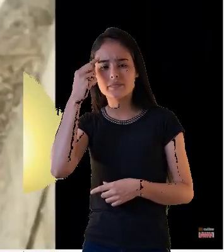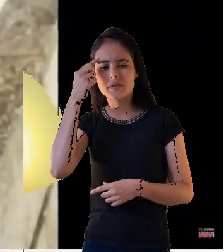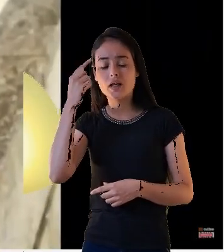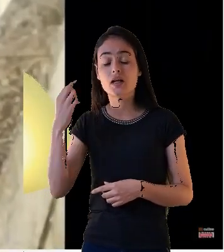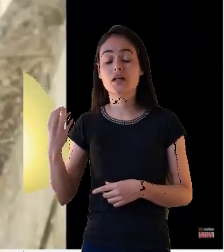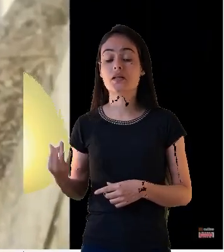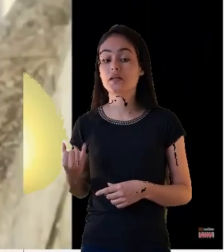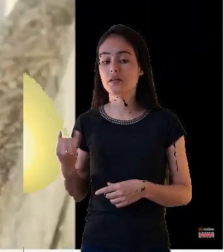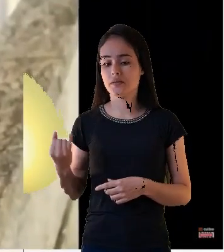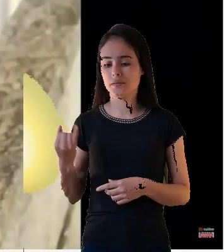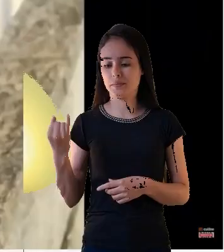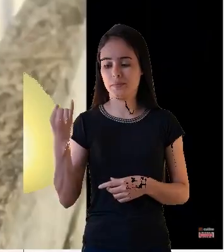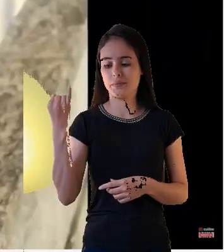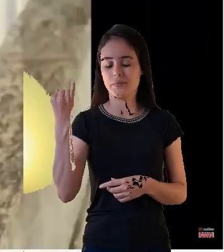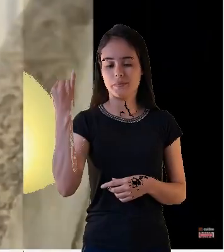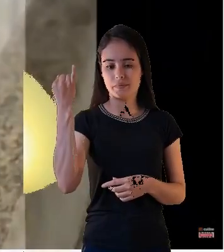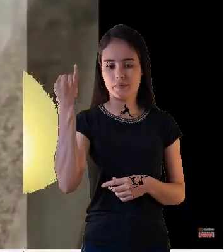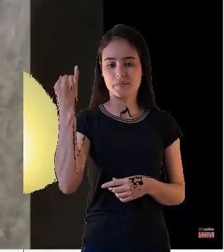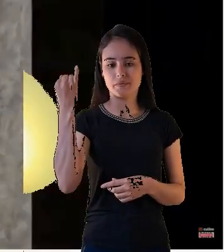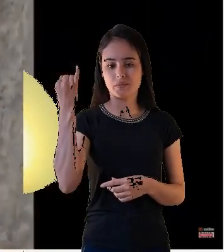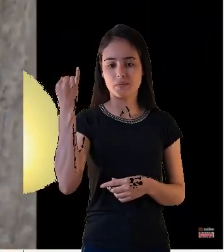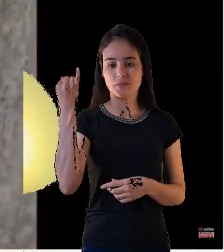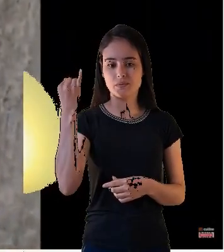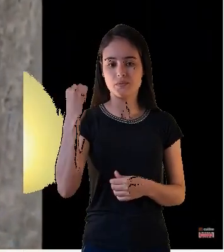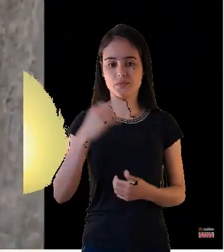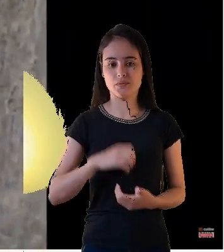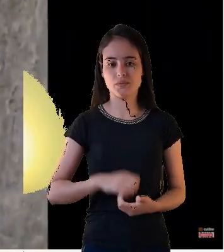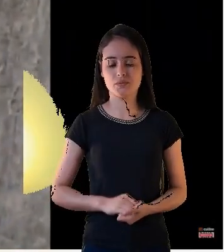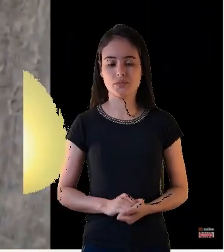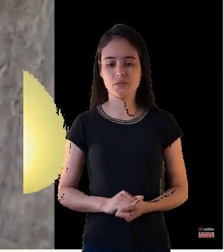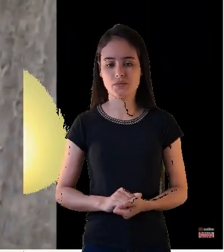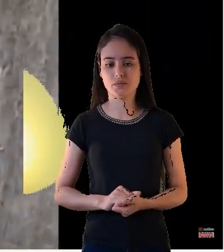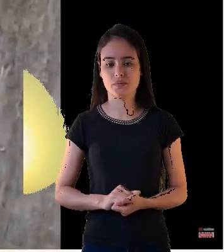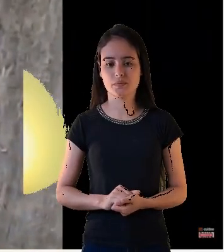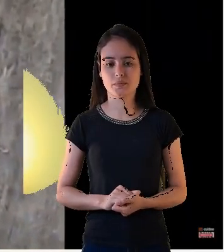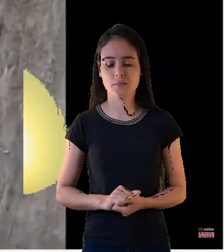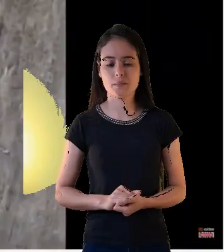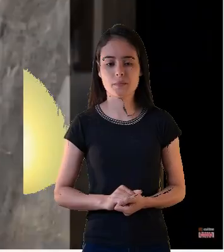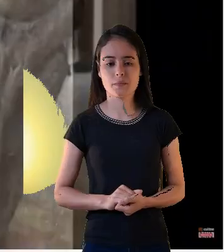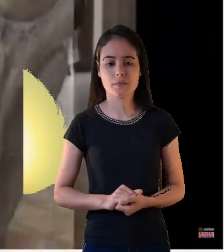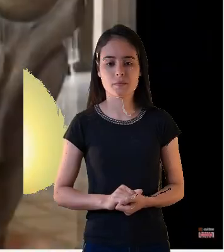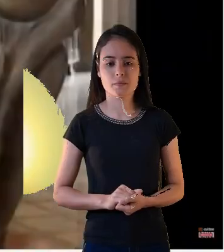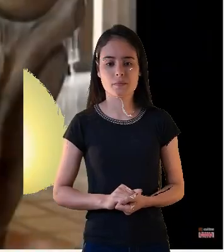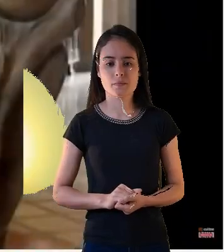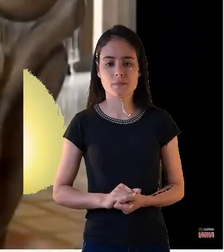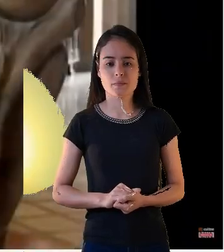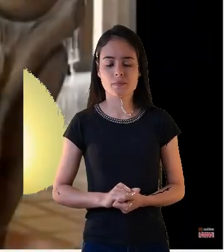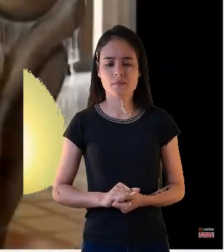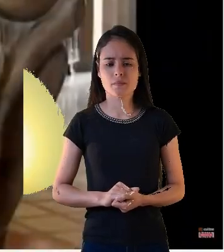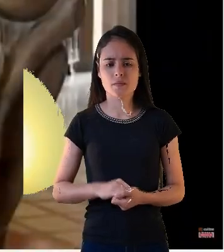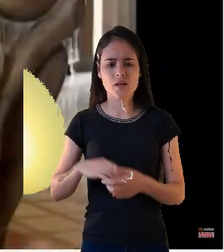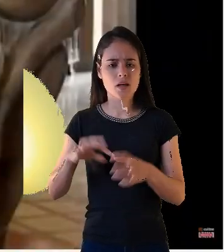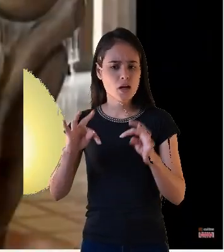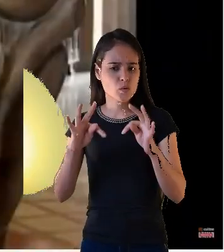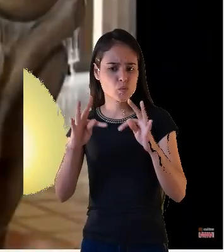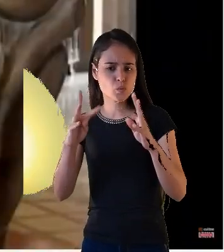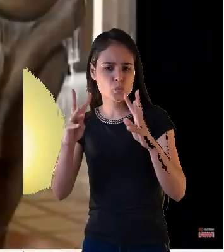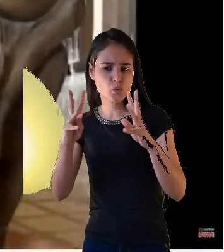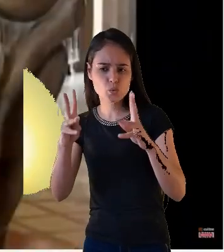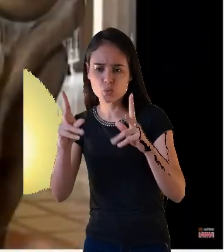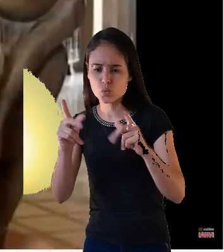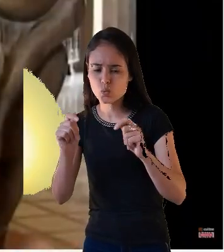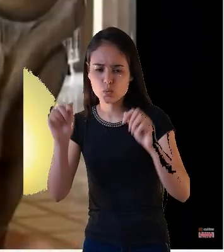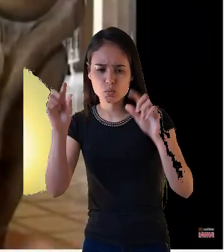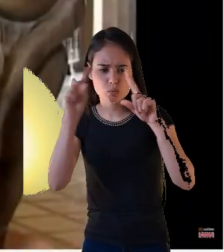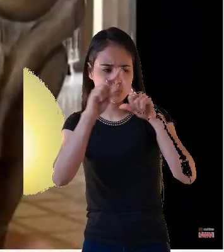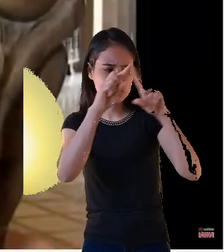A identidade do africanismo dentro de mim, ele falou mais alto, e hoje em dia eu sou mais liberto. A inspiração, a força da arte